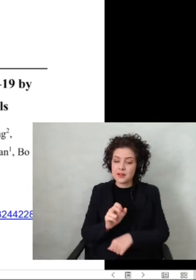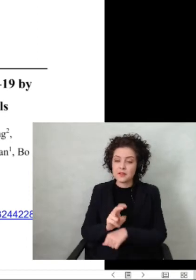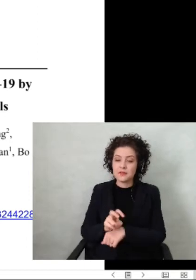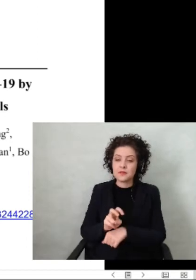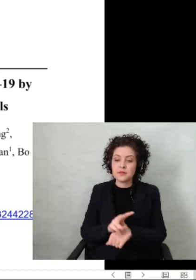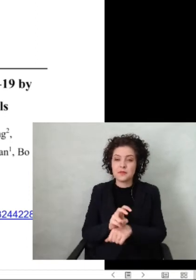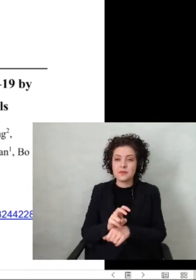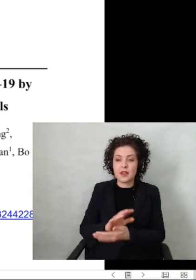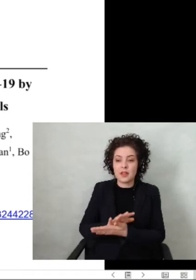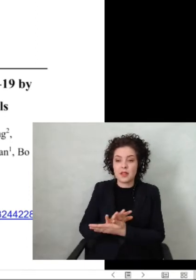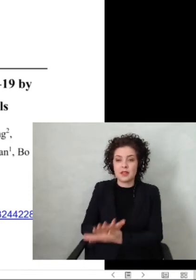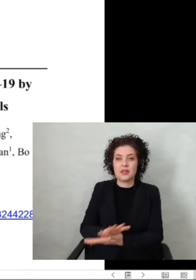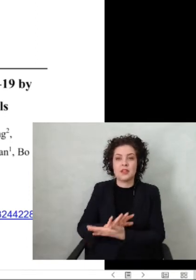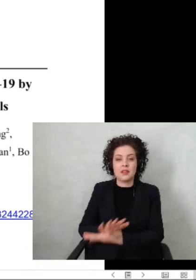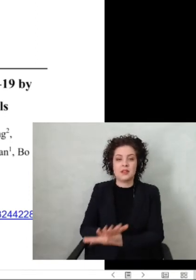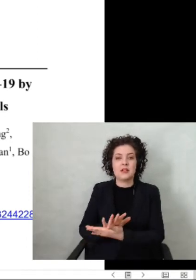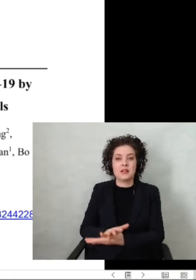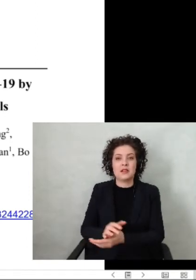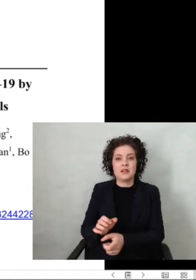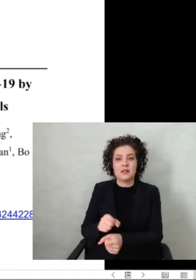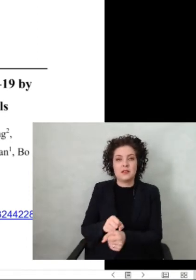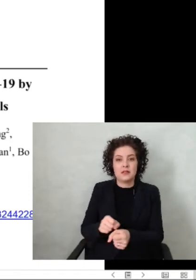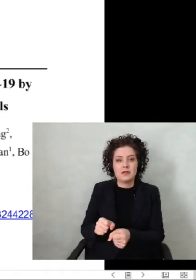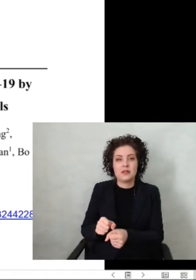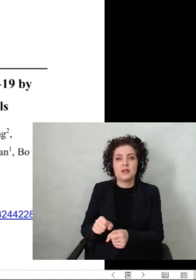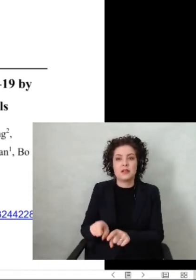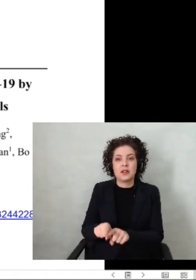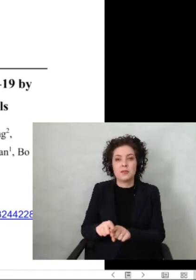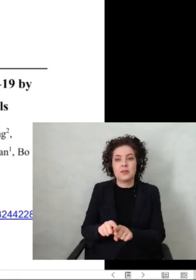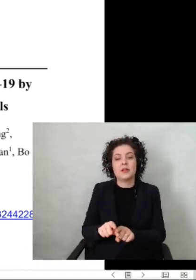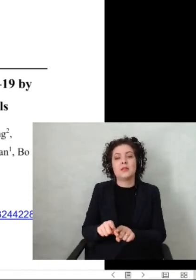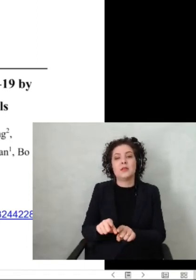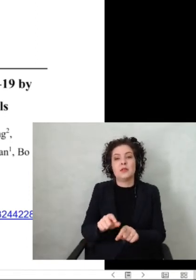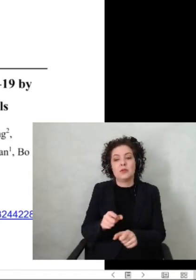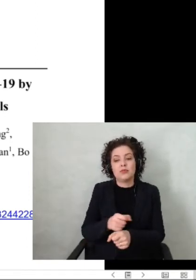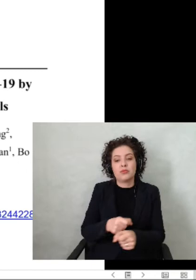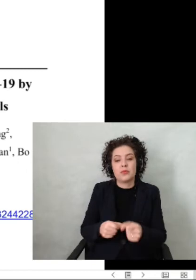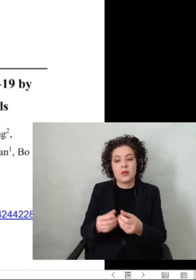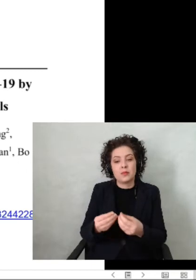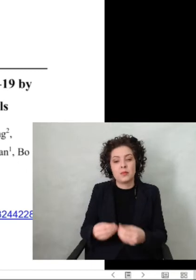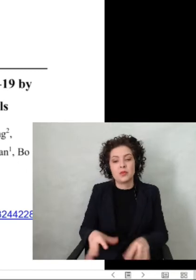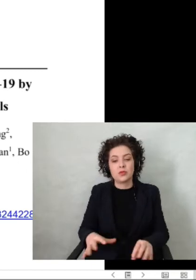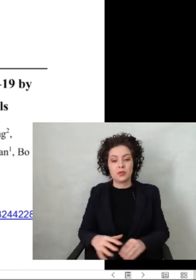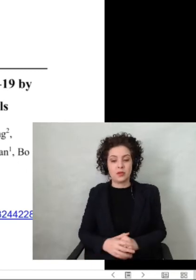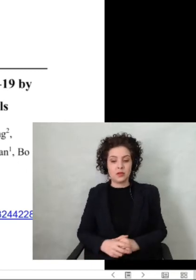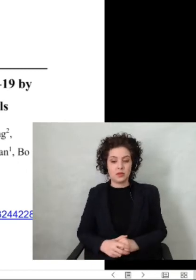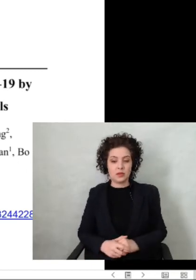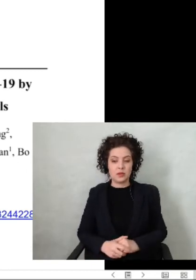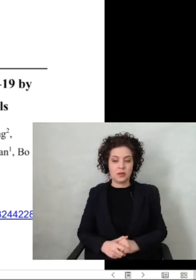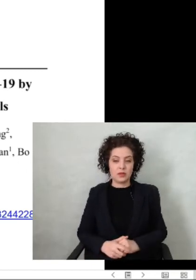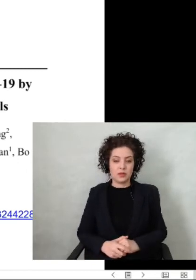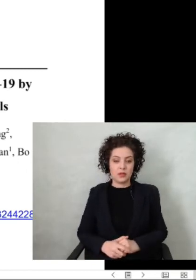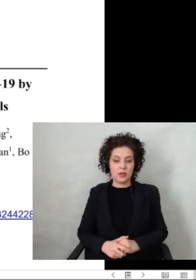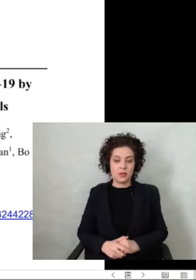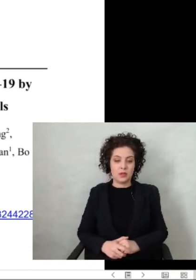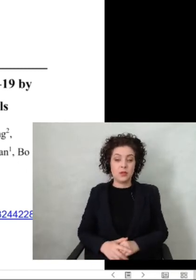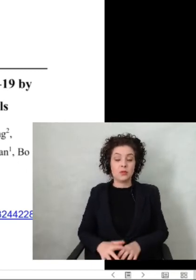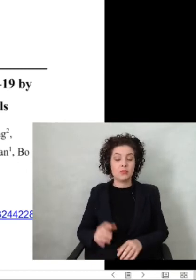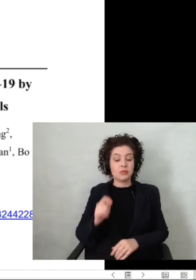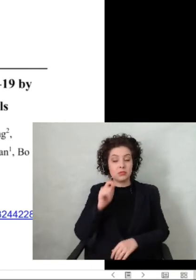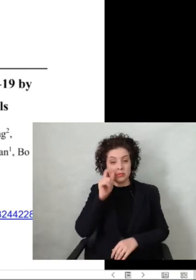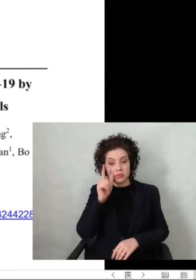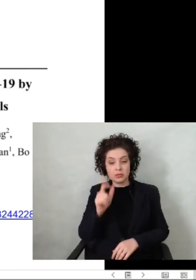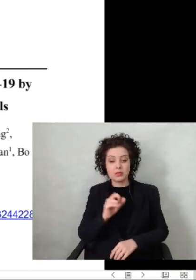linfócito, ou também leva esse linfócito à apoptose. Tem até uma menção interessante, se você usar timosina